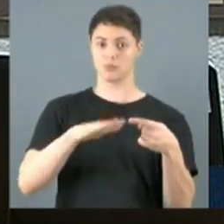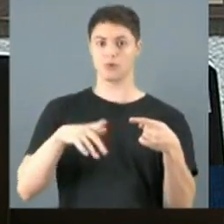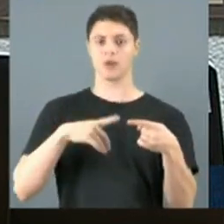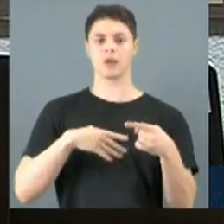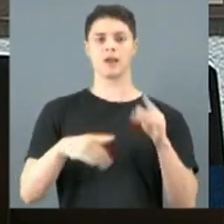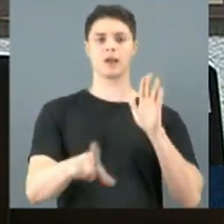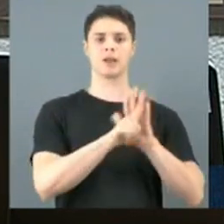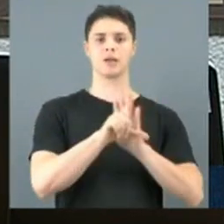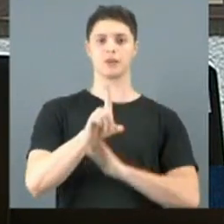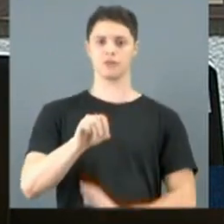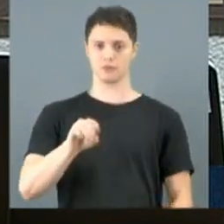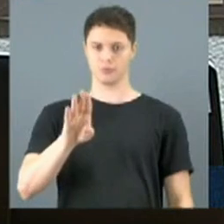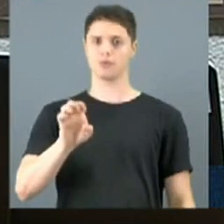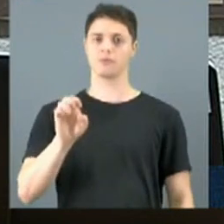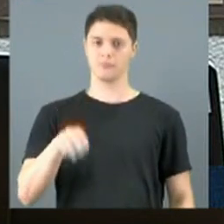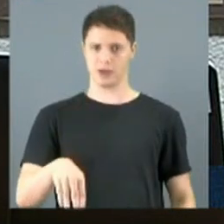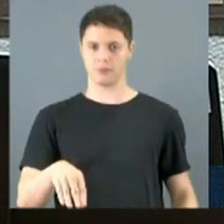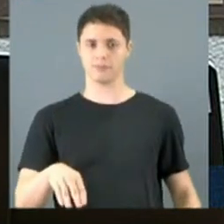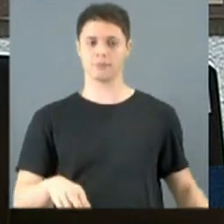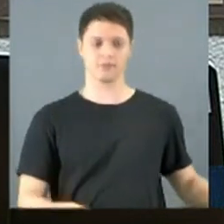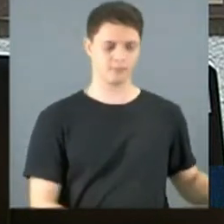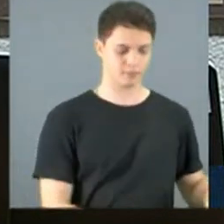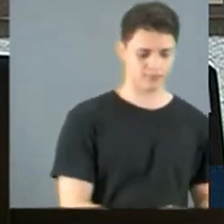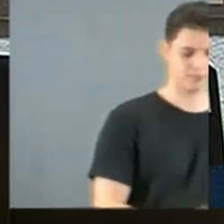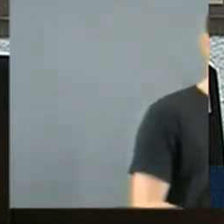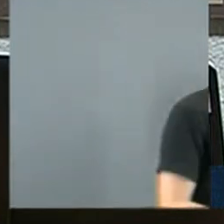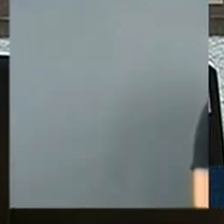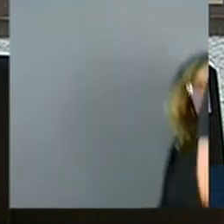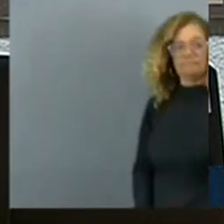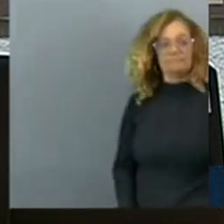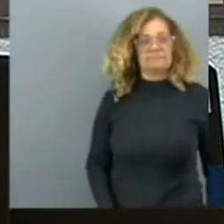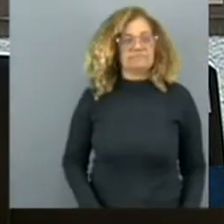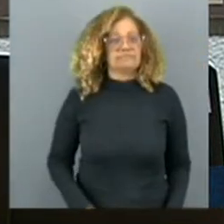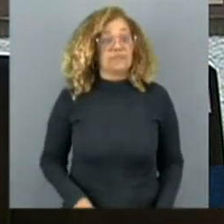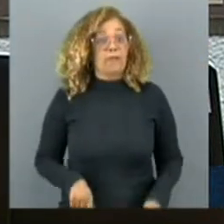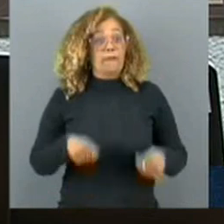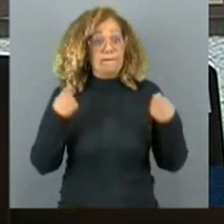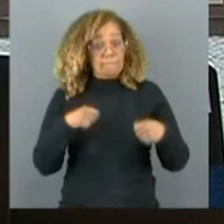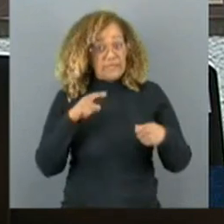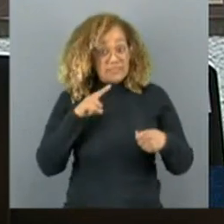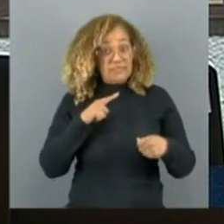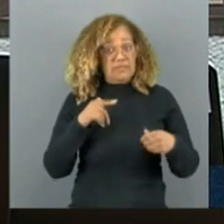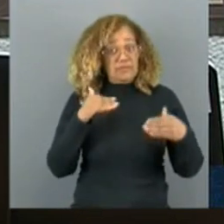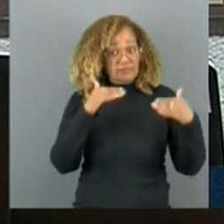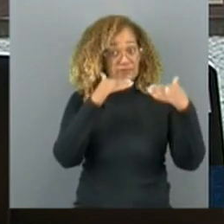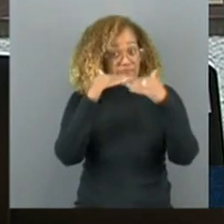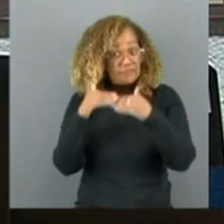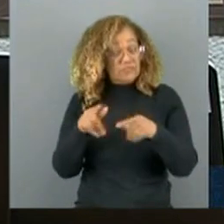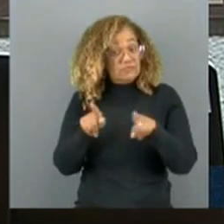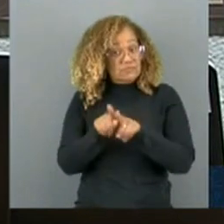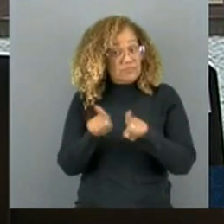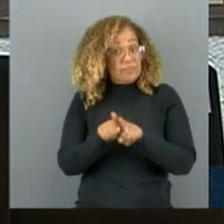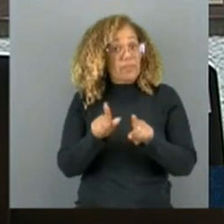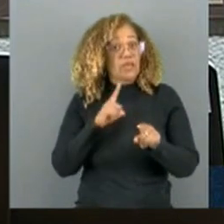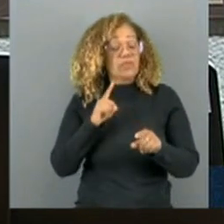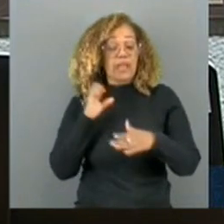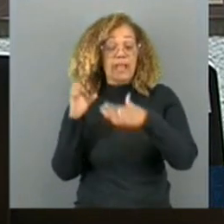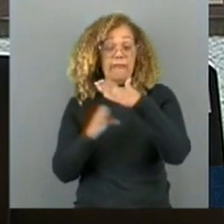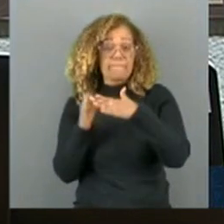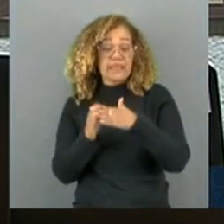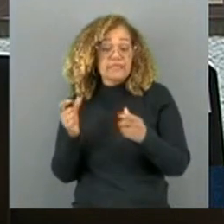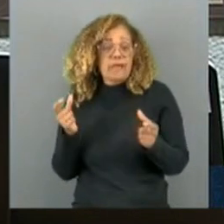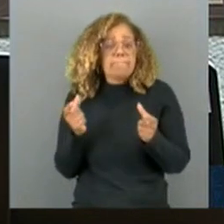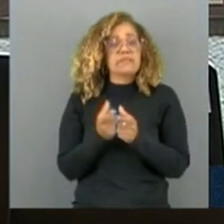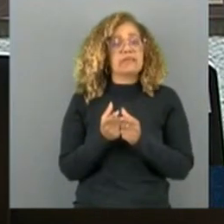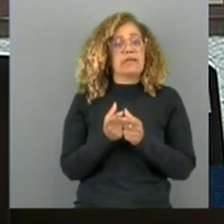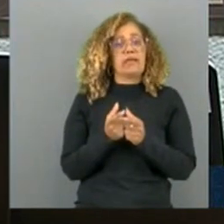bem também. Ou seja, a gente precisa ir nessa direção de favorecer as nossas empresas, especialmente as empresas pequenas, que elas têm